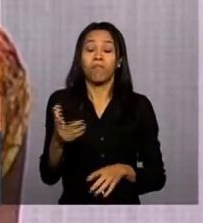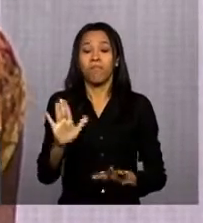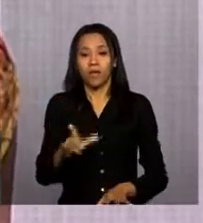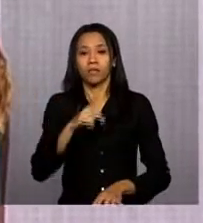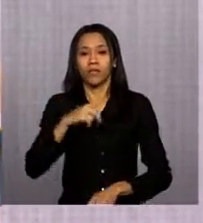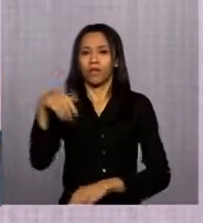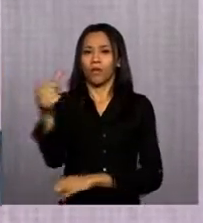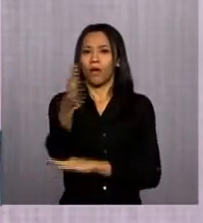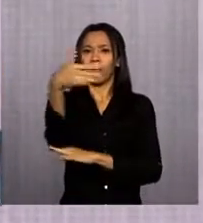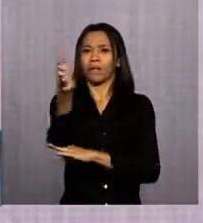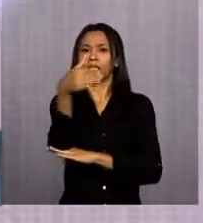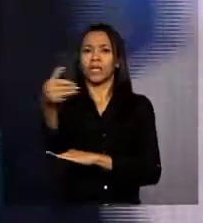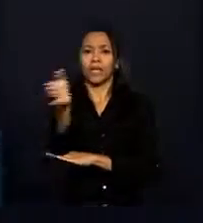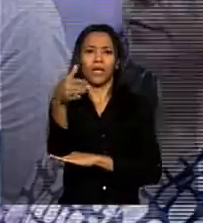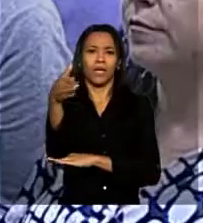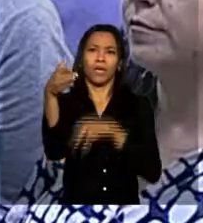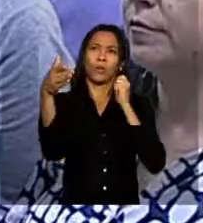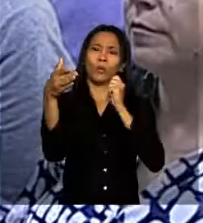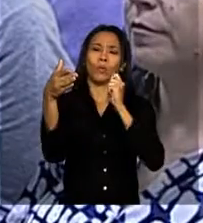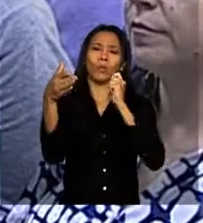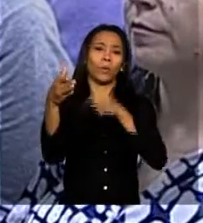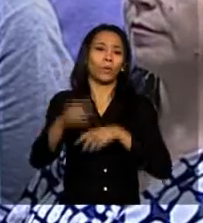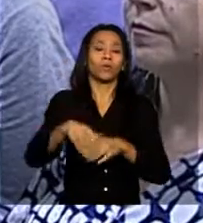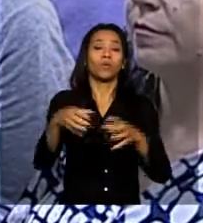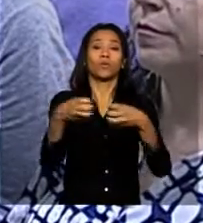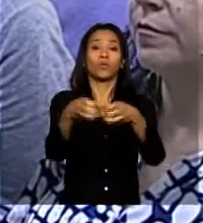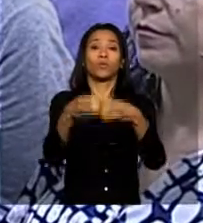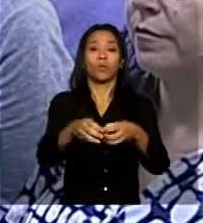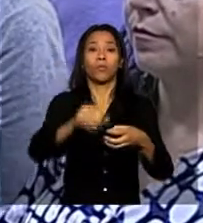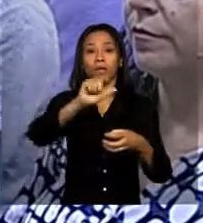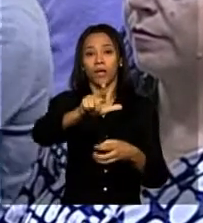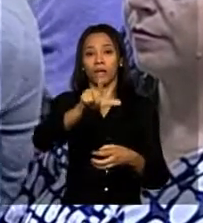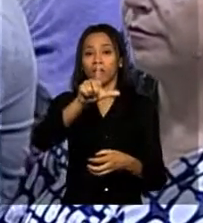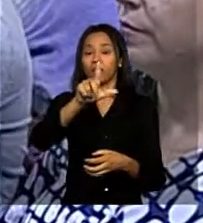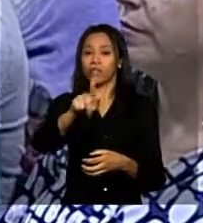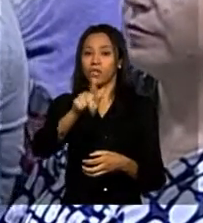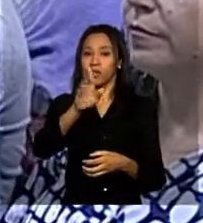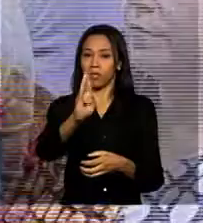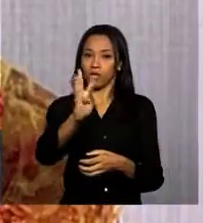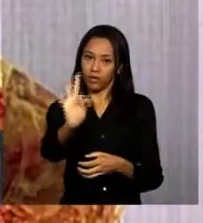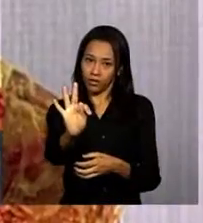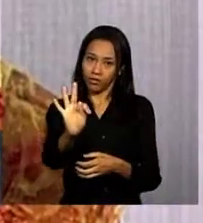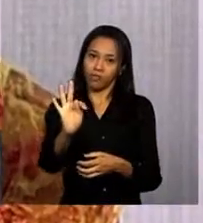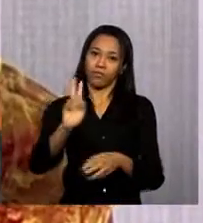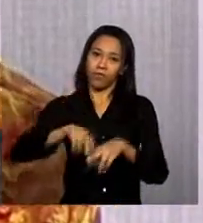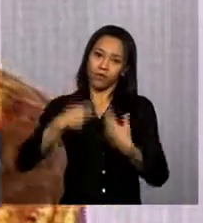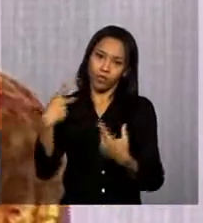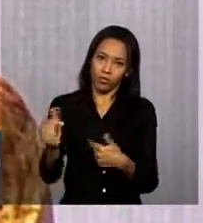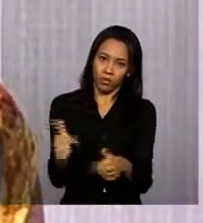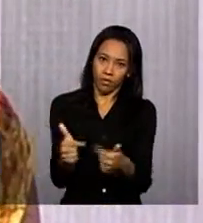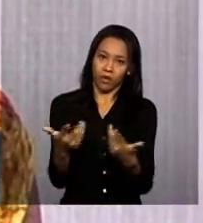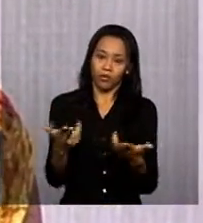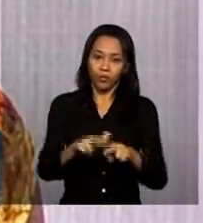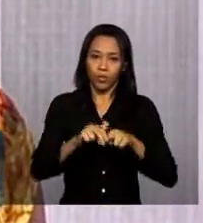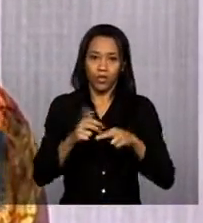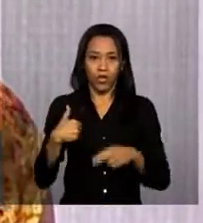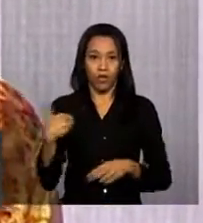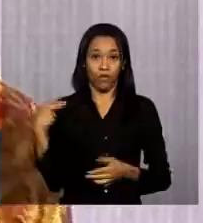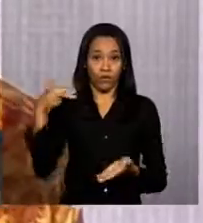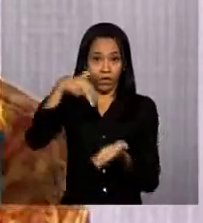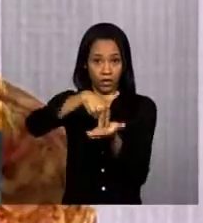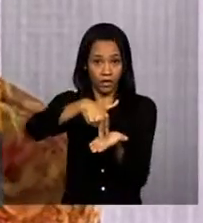da cidadania LGBT como tônus essencial do seu próprio mandato e da sua própria atuação política. Por isso, venho aqui e falo em